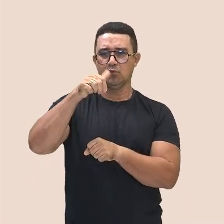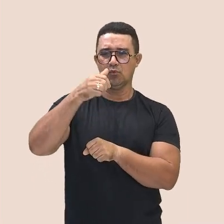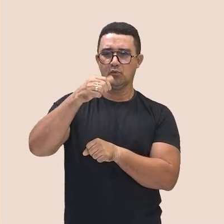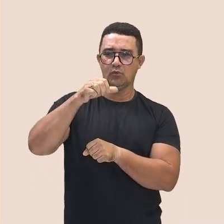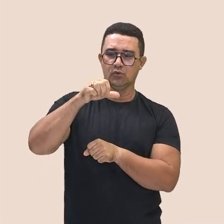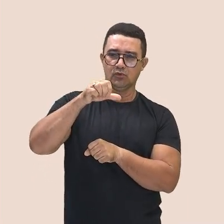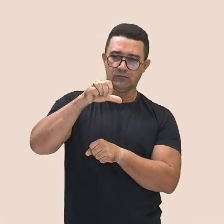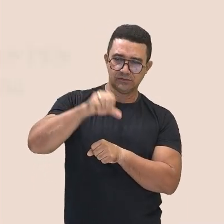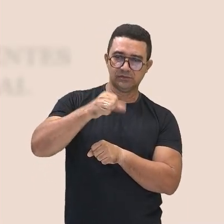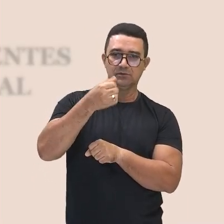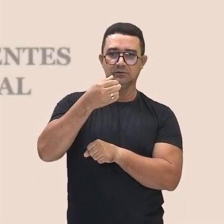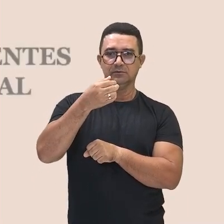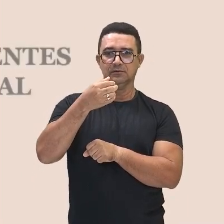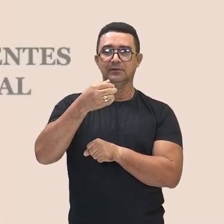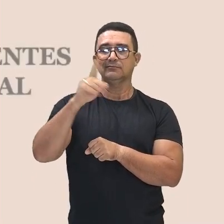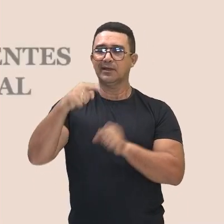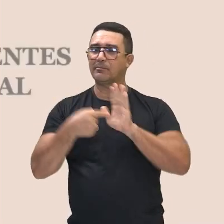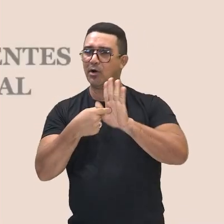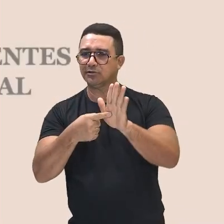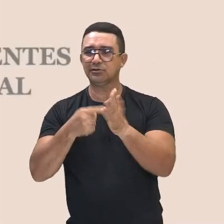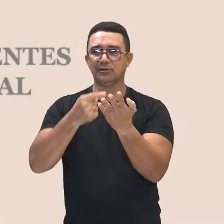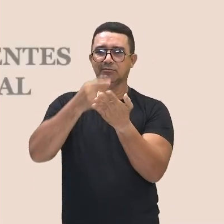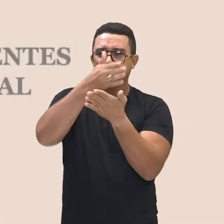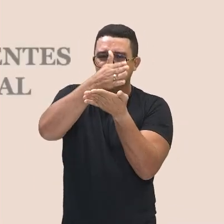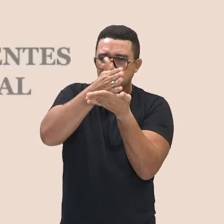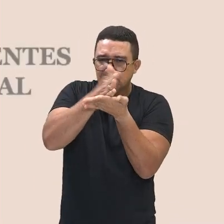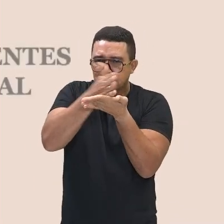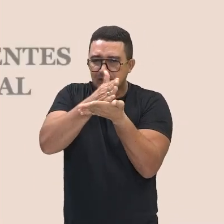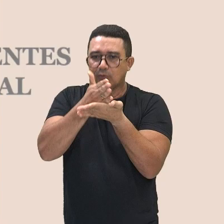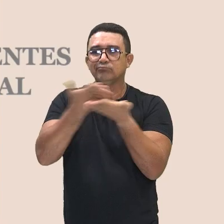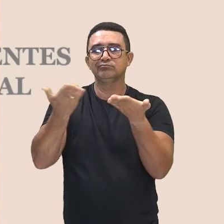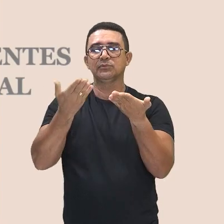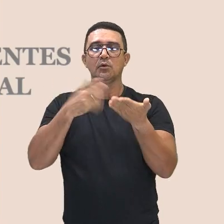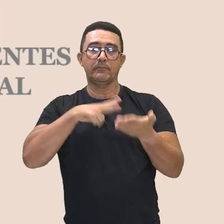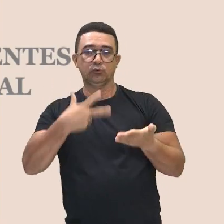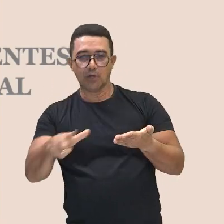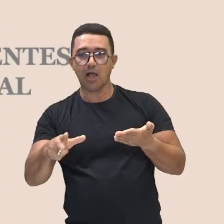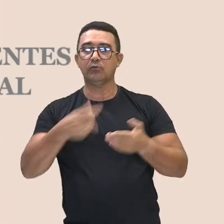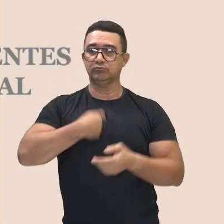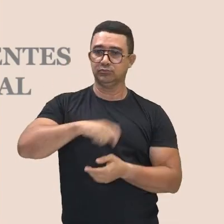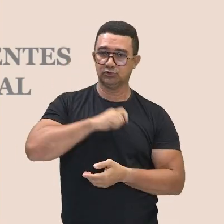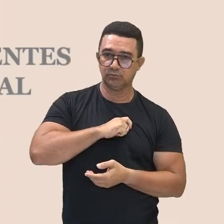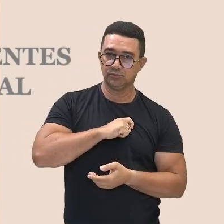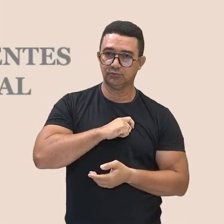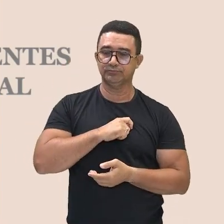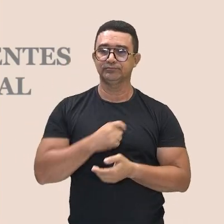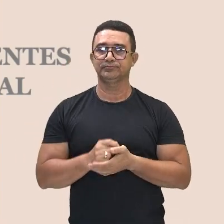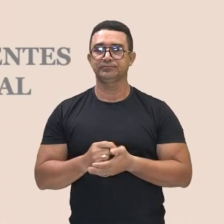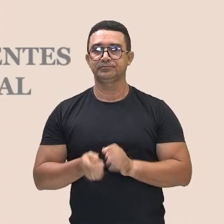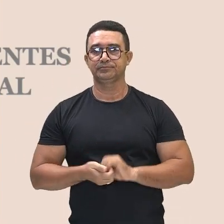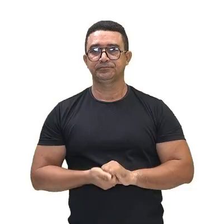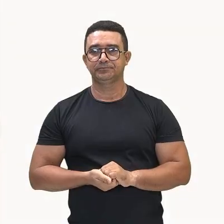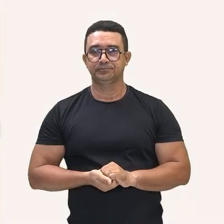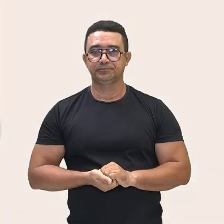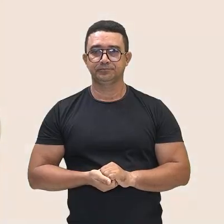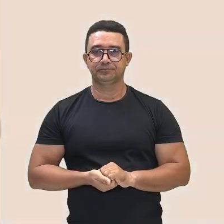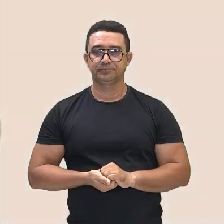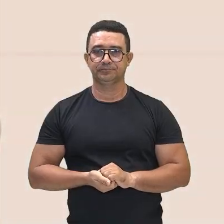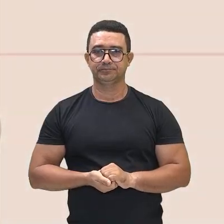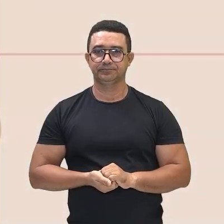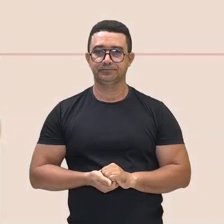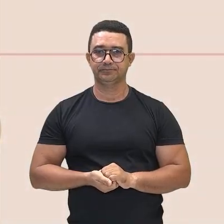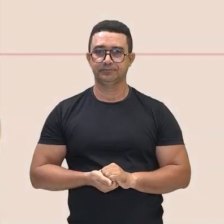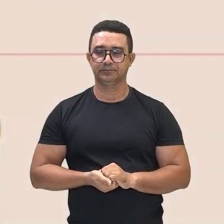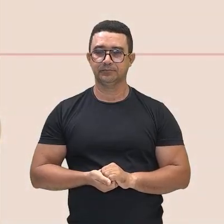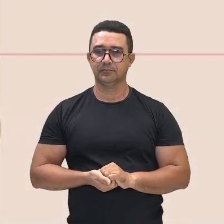1494 representa a divisão entre Portugal e Espanha, dividindo as terras da América por uma linha imaginária.